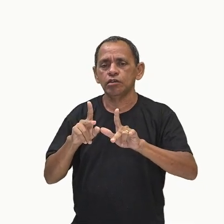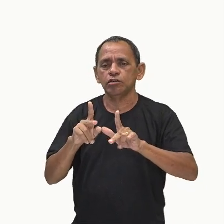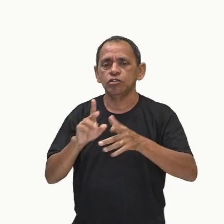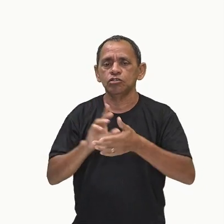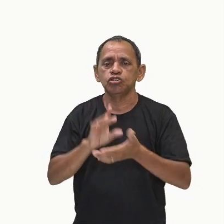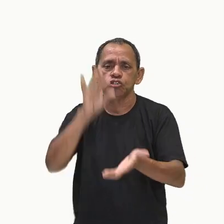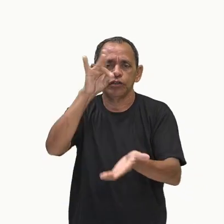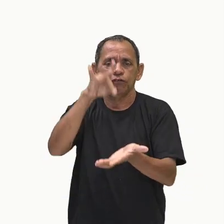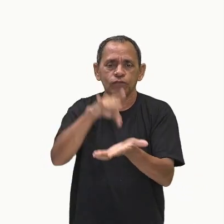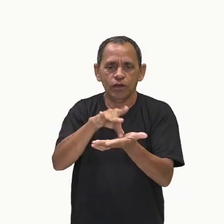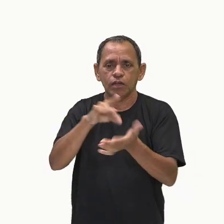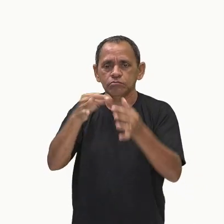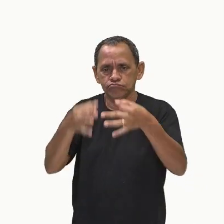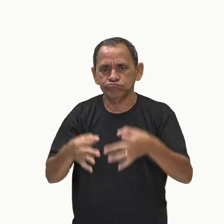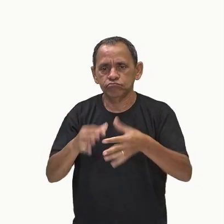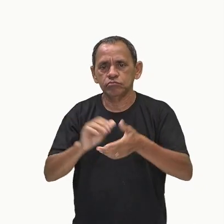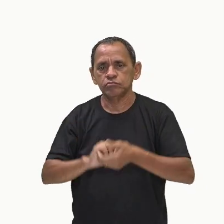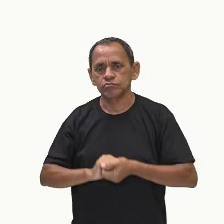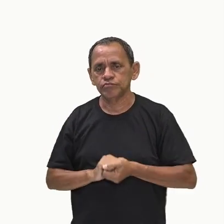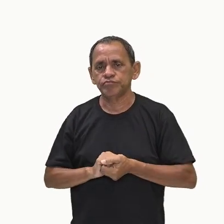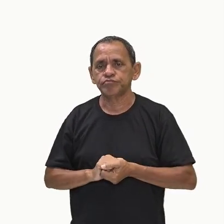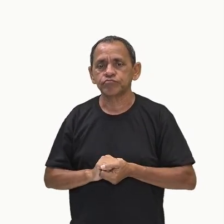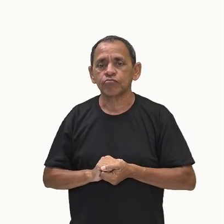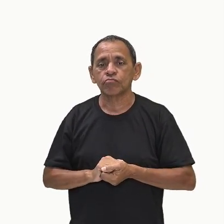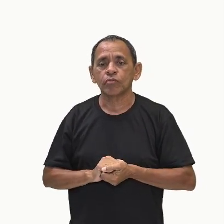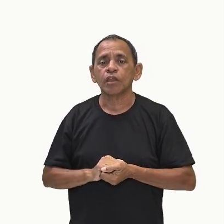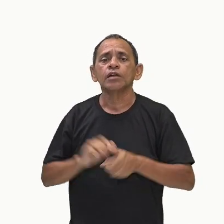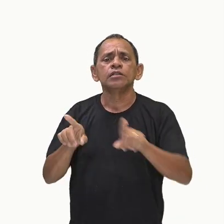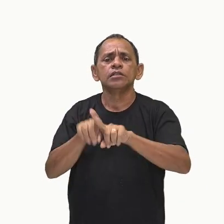da fita. E